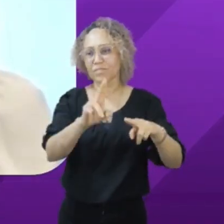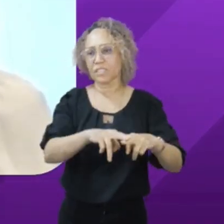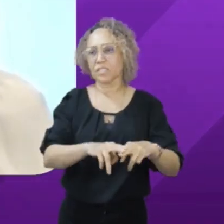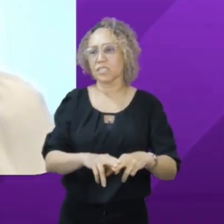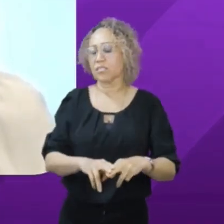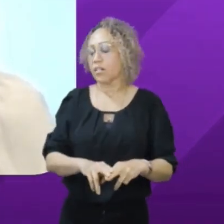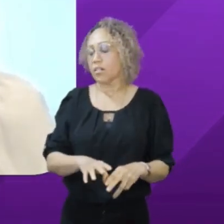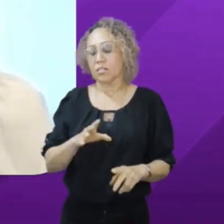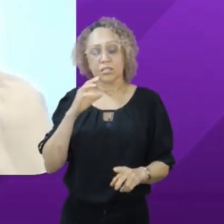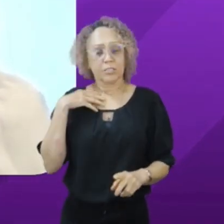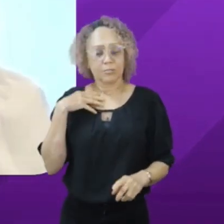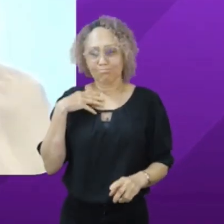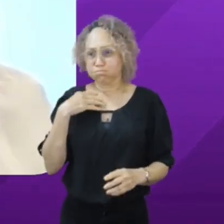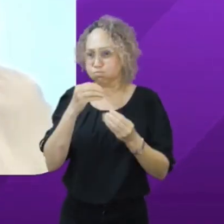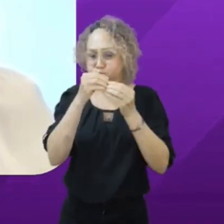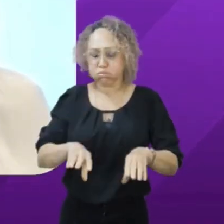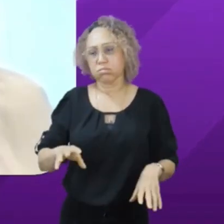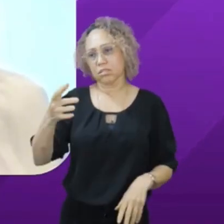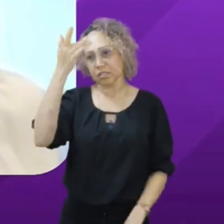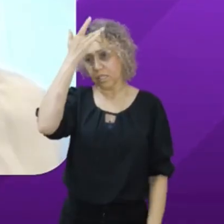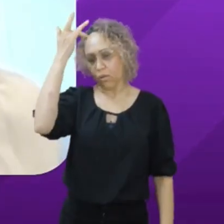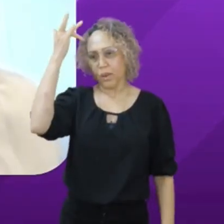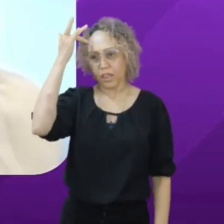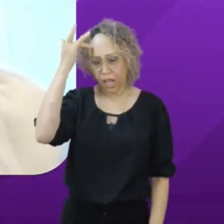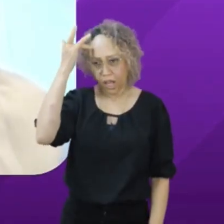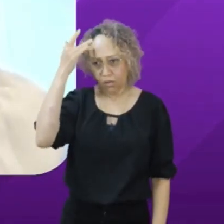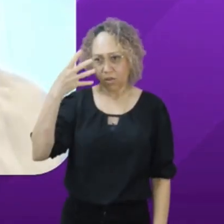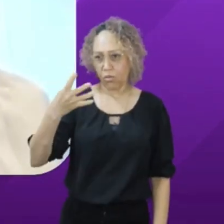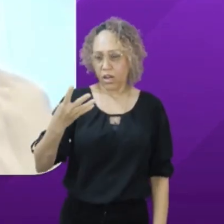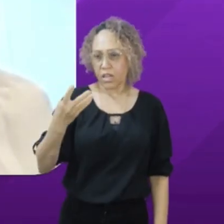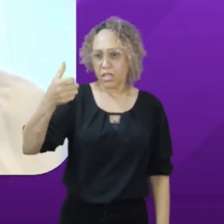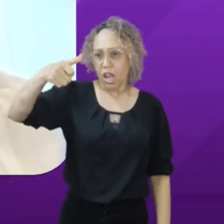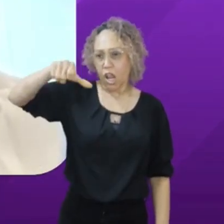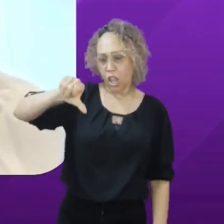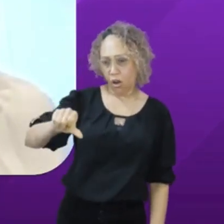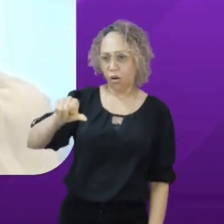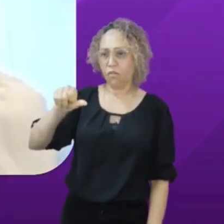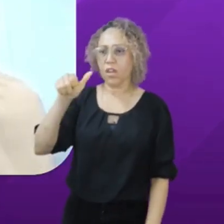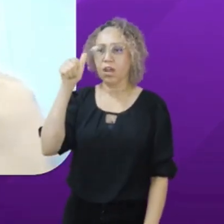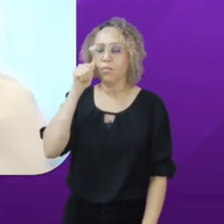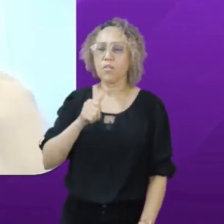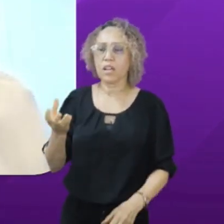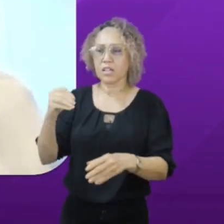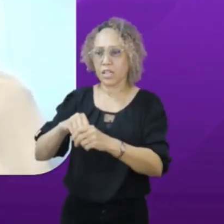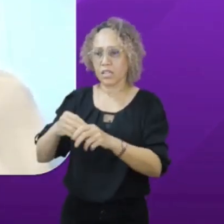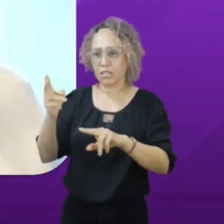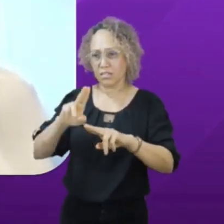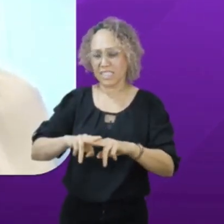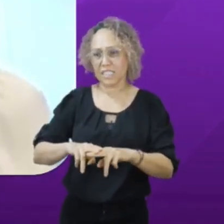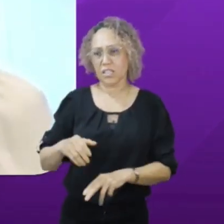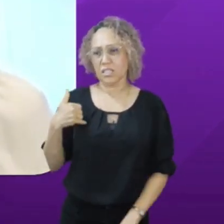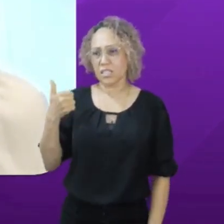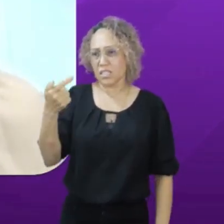saúde mental dessas mulheres. 49 mulheres dentro do sistema têm 70 anos de idade